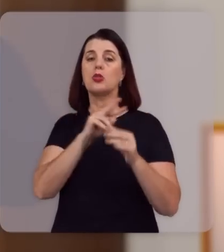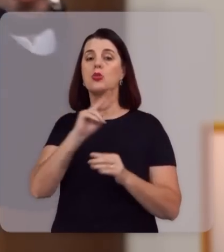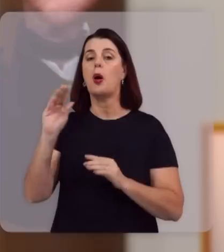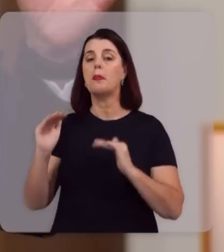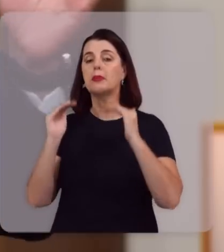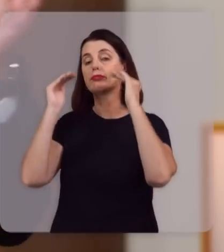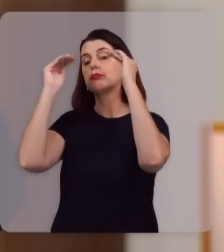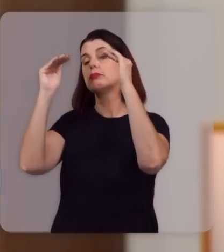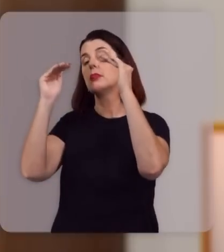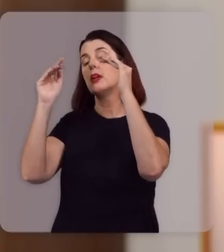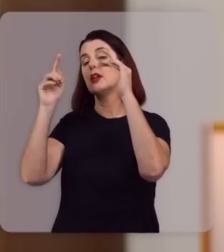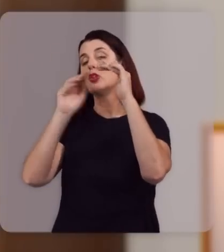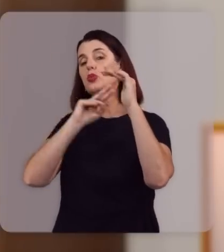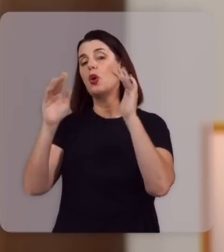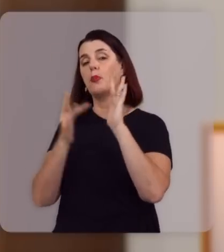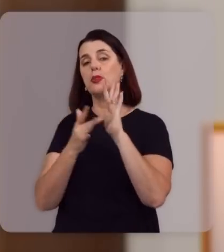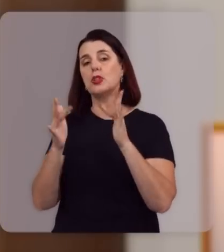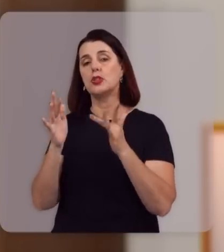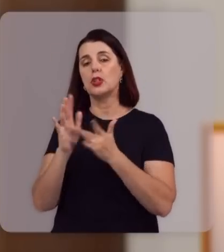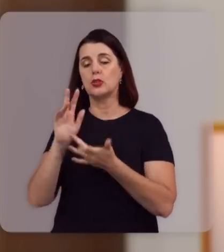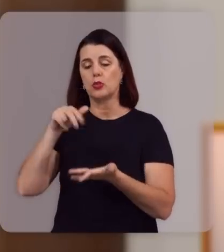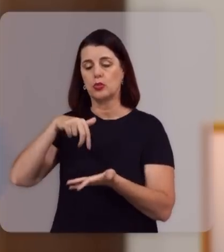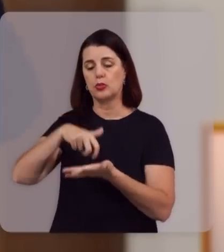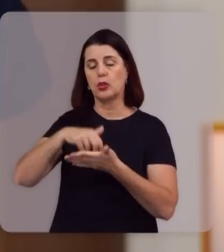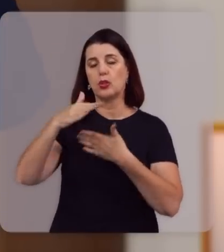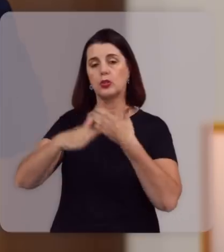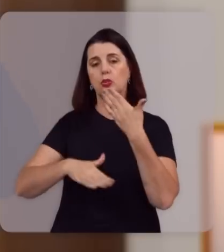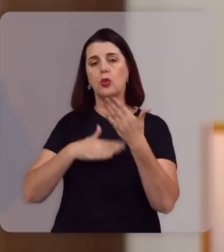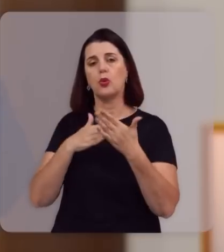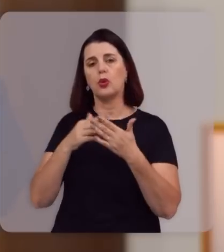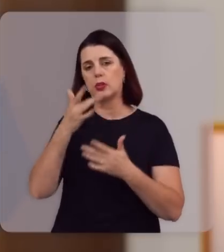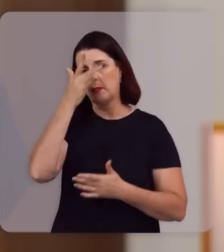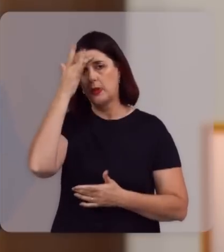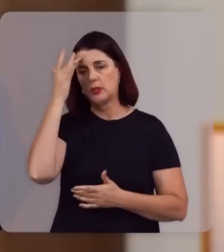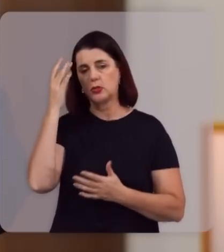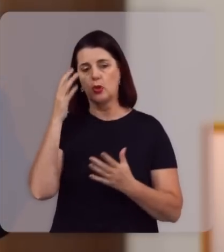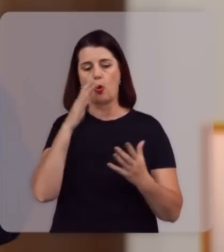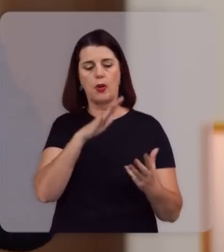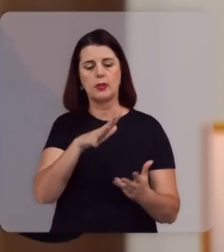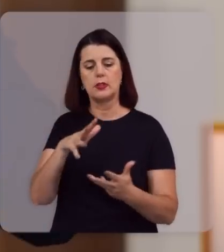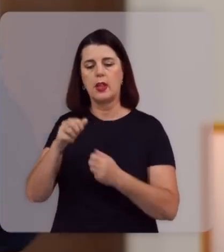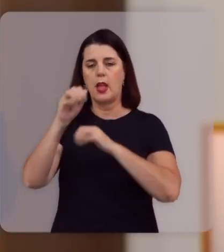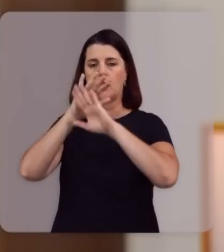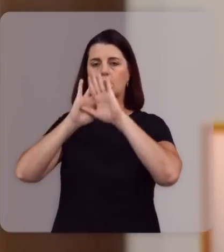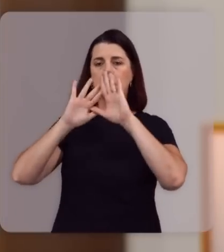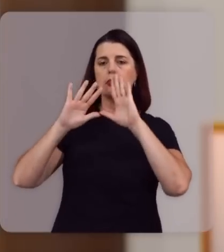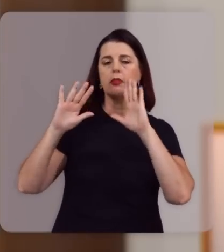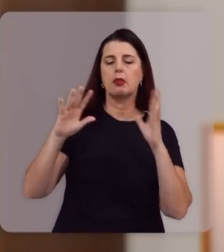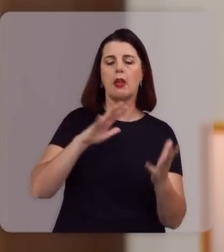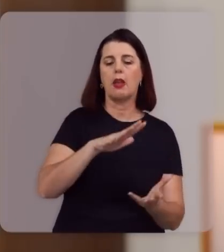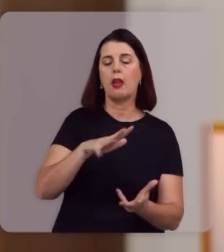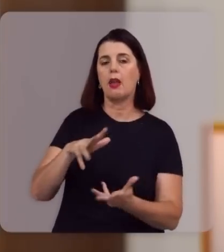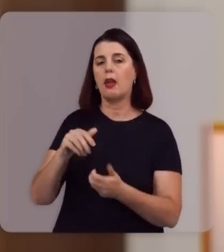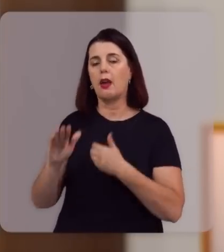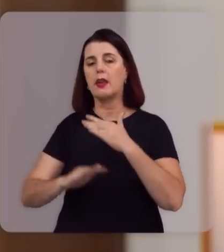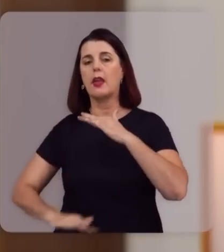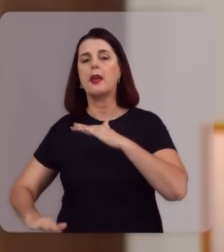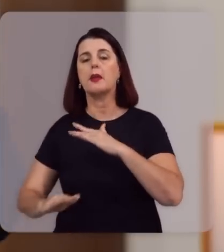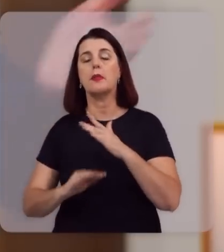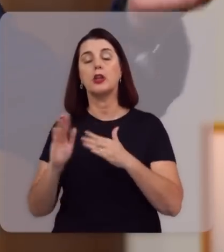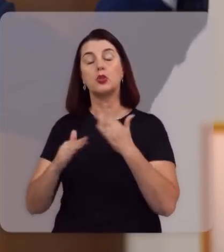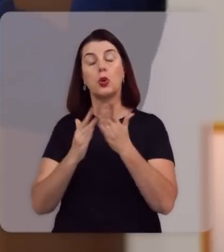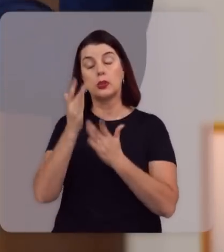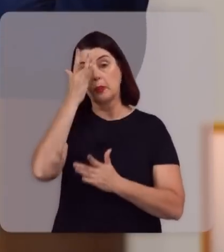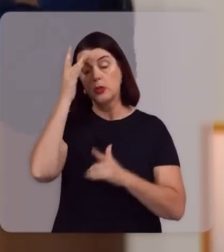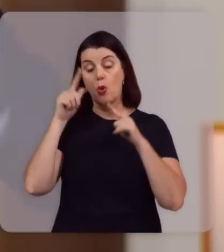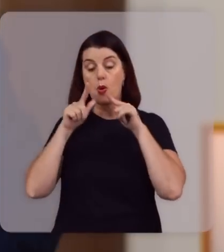de todo nome, para que o nome de Jesus se dobre todo o joelho, nos céus, na terra e debaixo da terra, e toda língua confesse que Jesus Cristo é